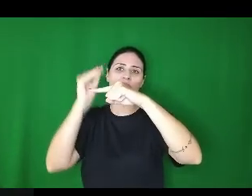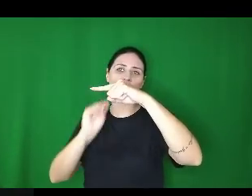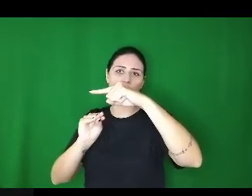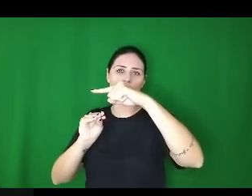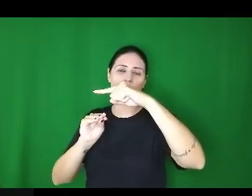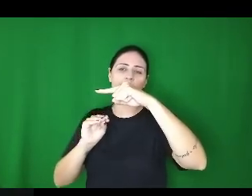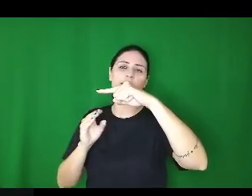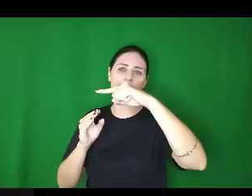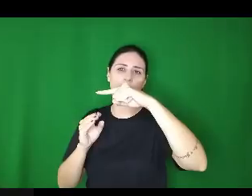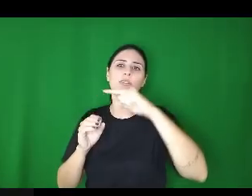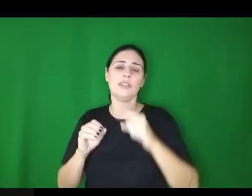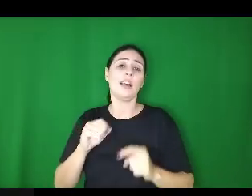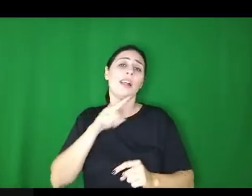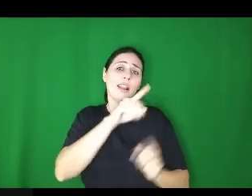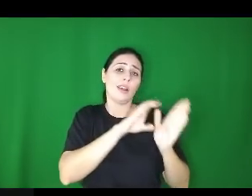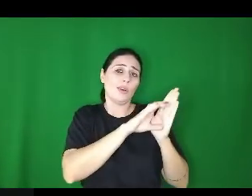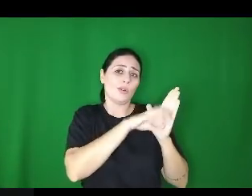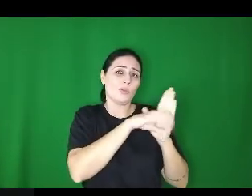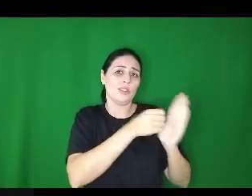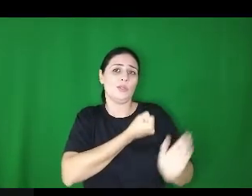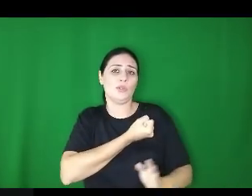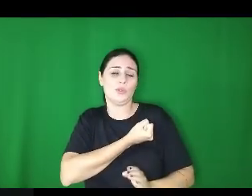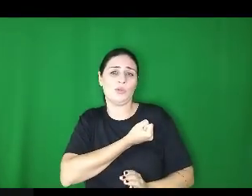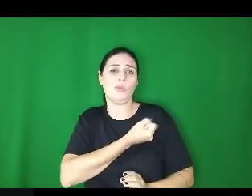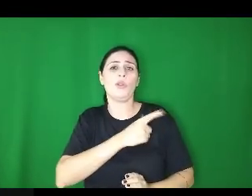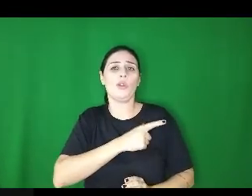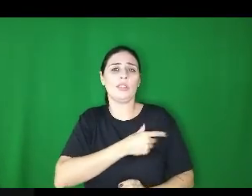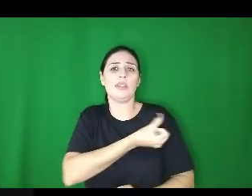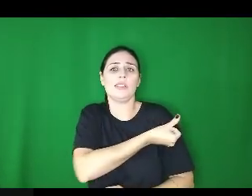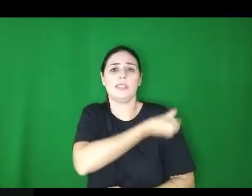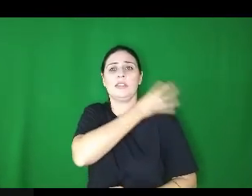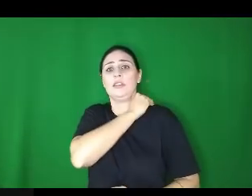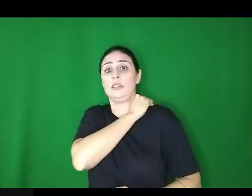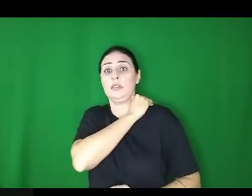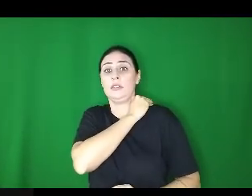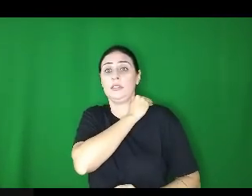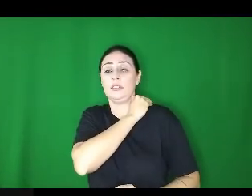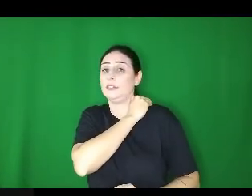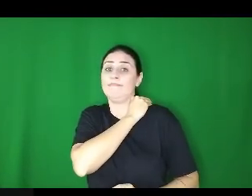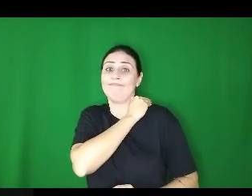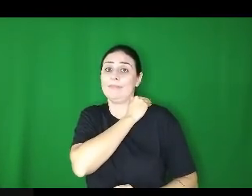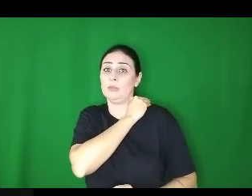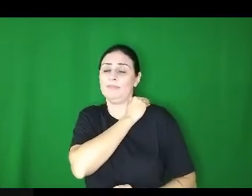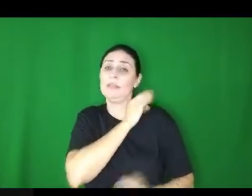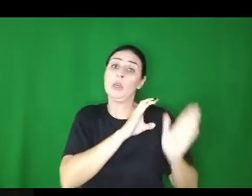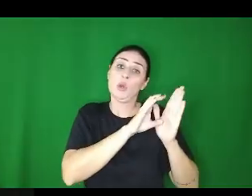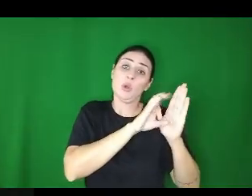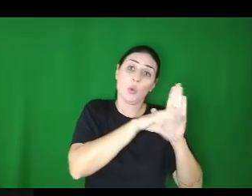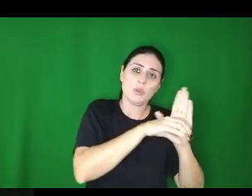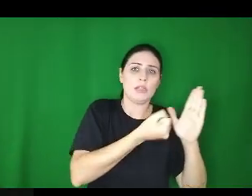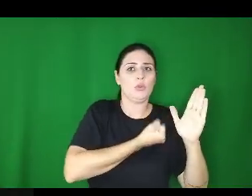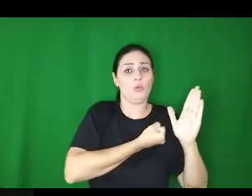pré-vestibular, porque então, não, o fato desse ano não ter, não vai ser um prejuízo, isso vai aparecer na